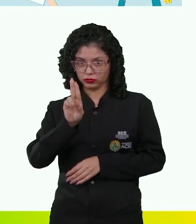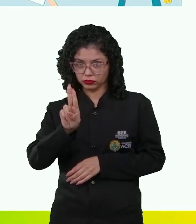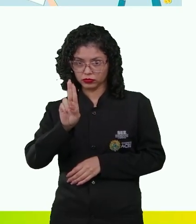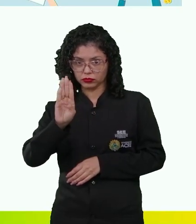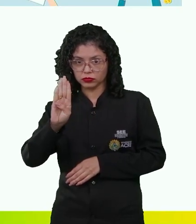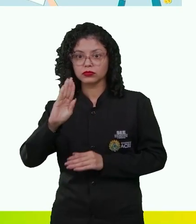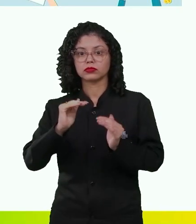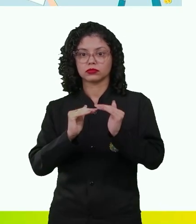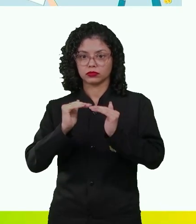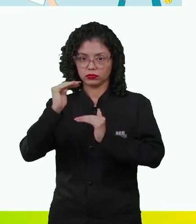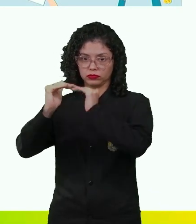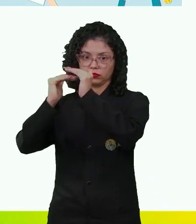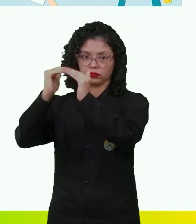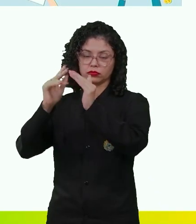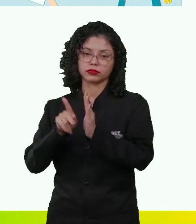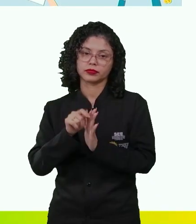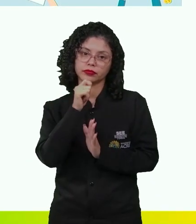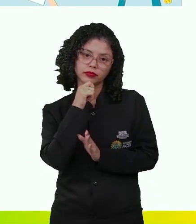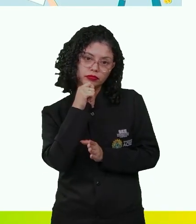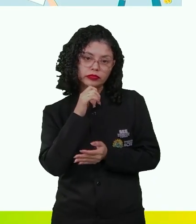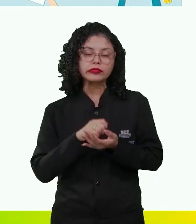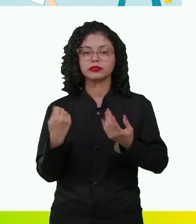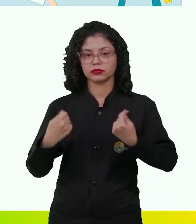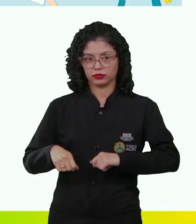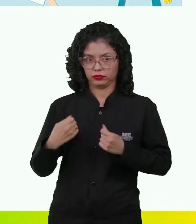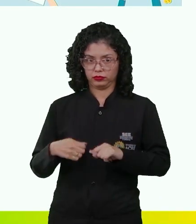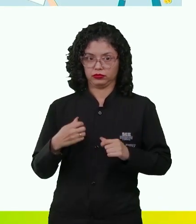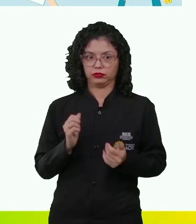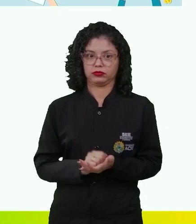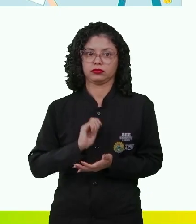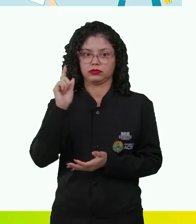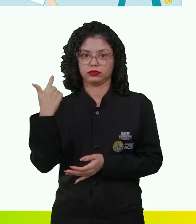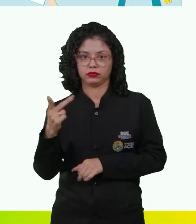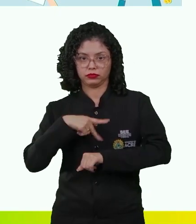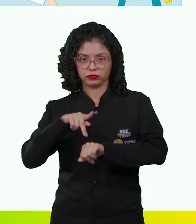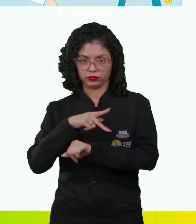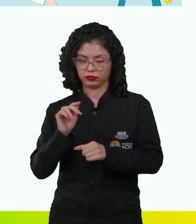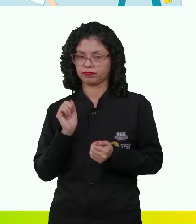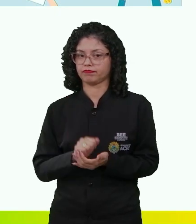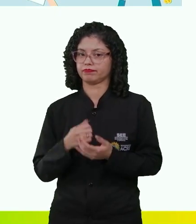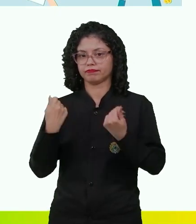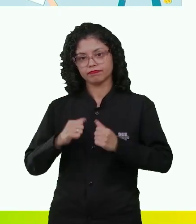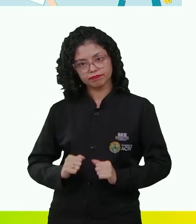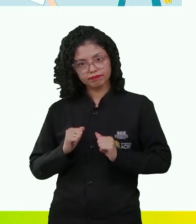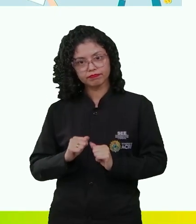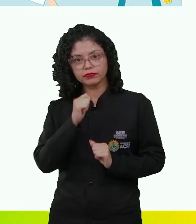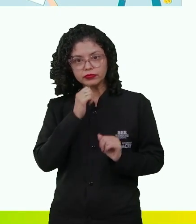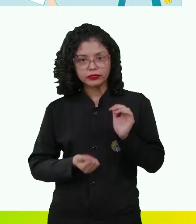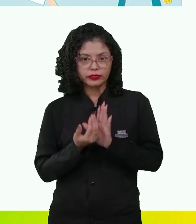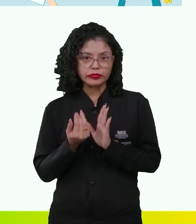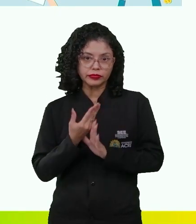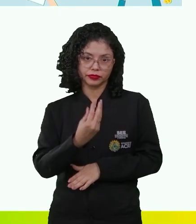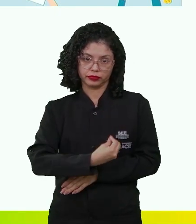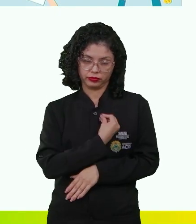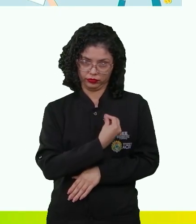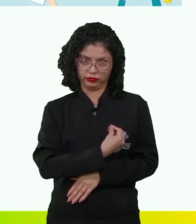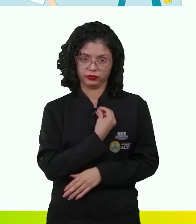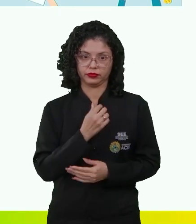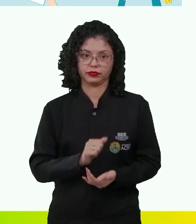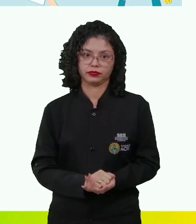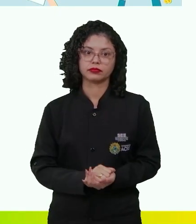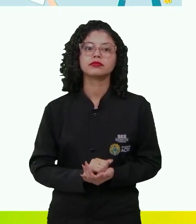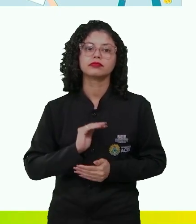subdesenvolvidos. Ou seja, países que precisam de outros países para poderem sobreviver, para poderem